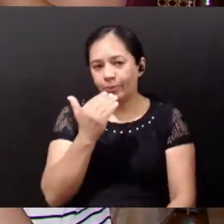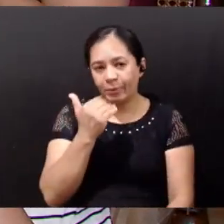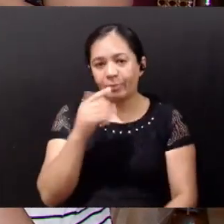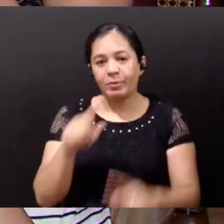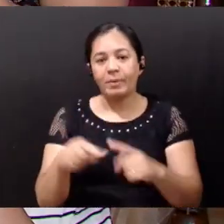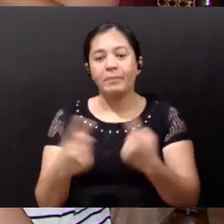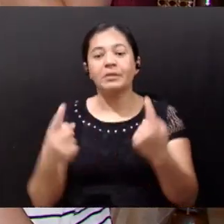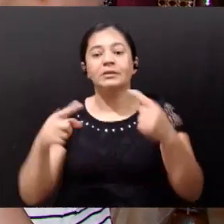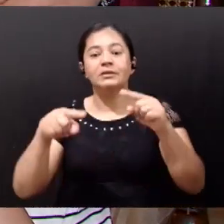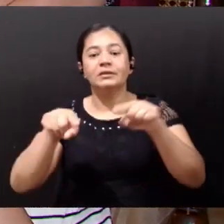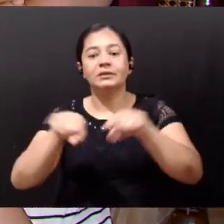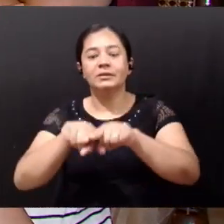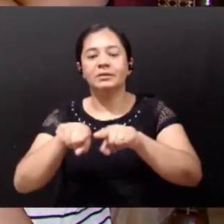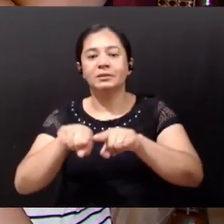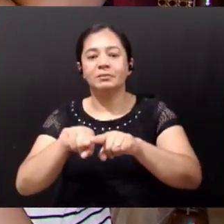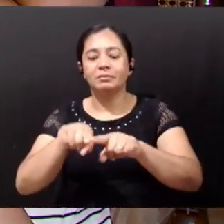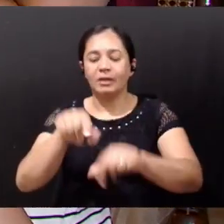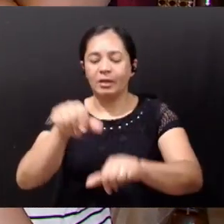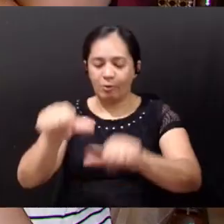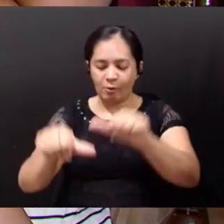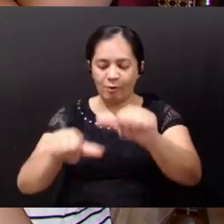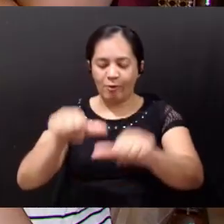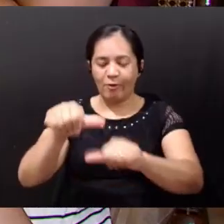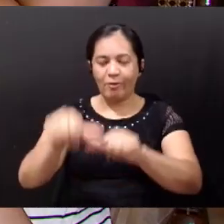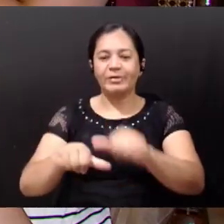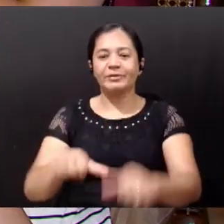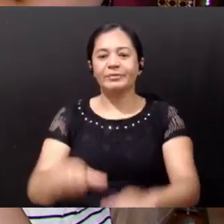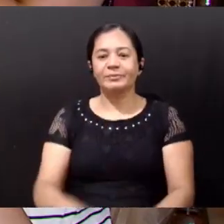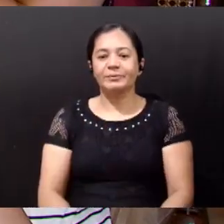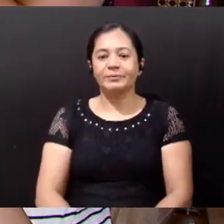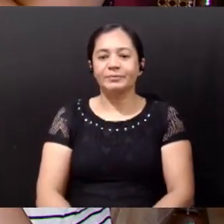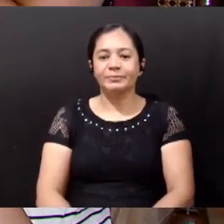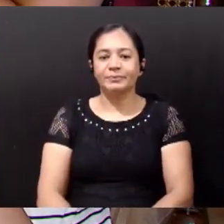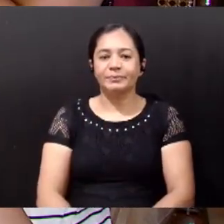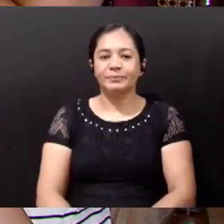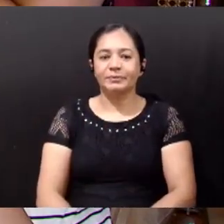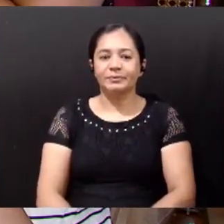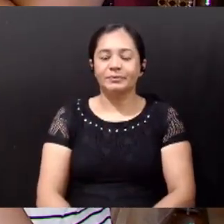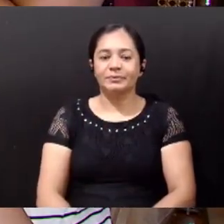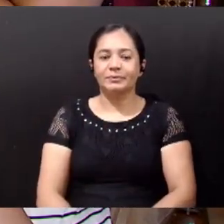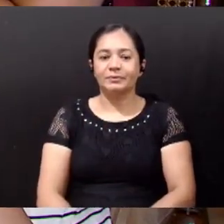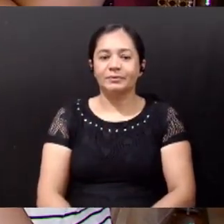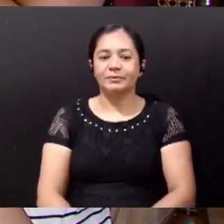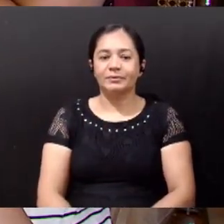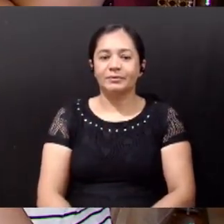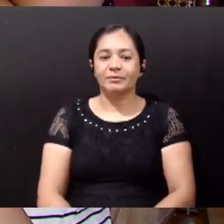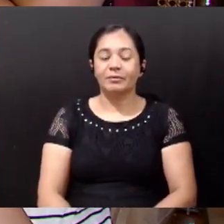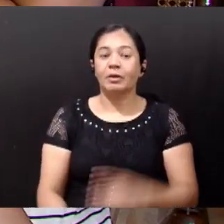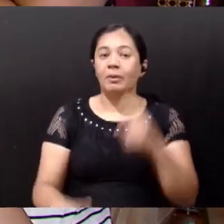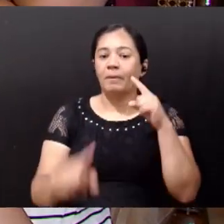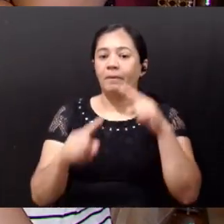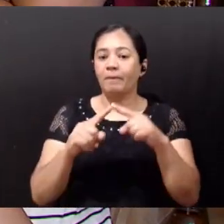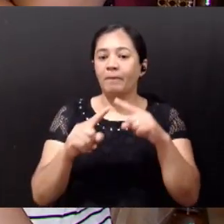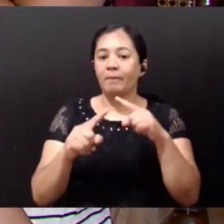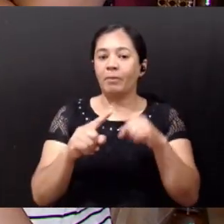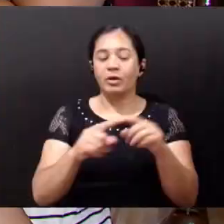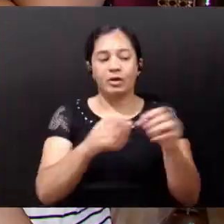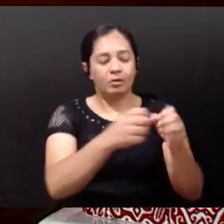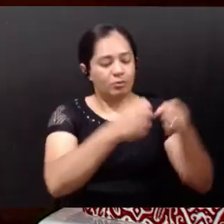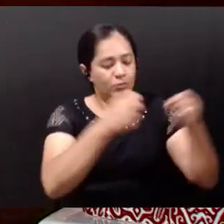essa transformação que você diz? Porque o abastecer a geladeira física ali